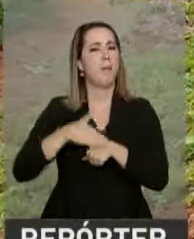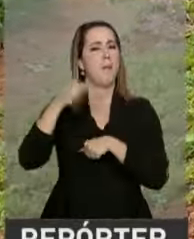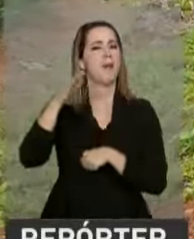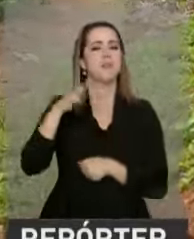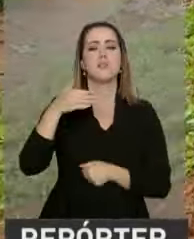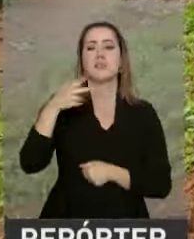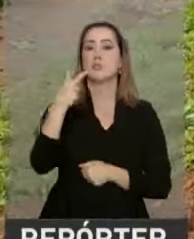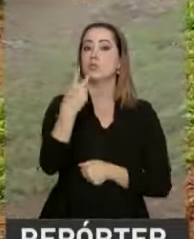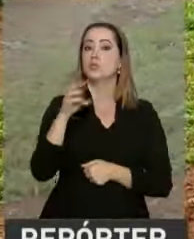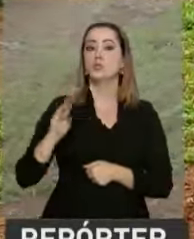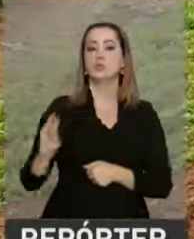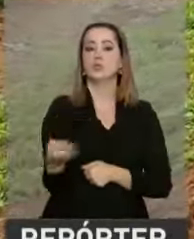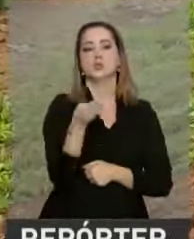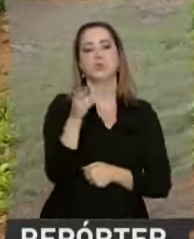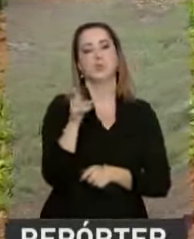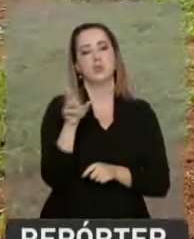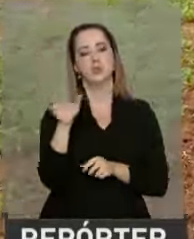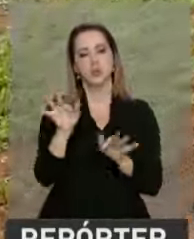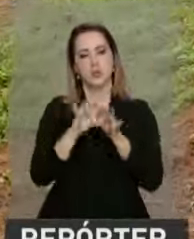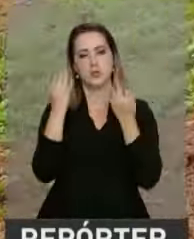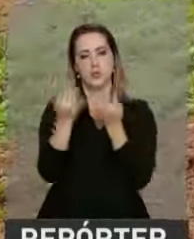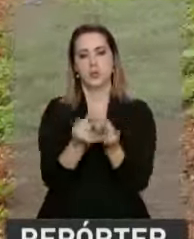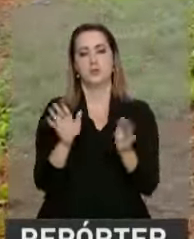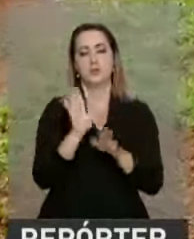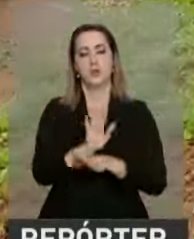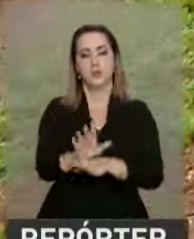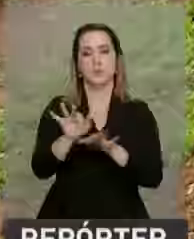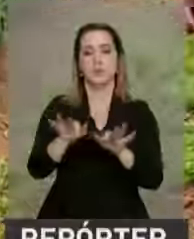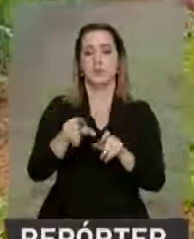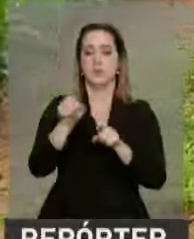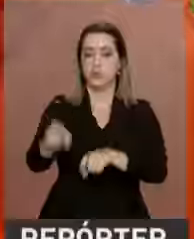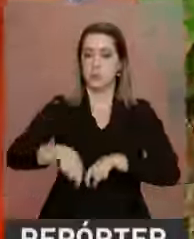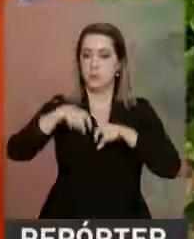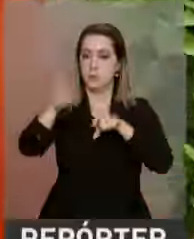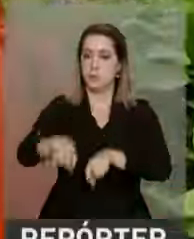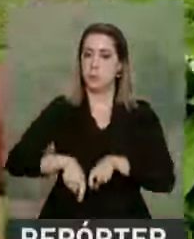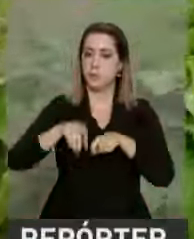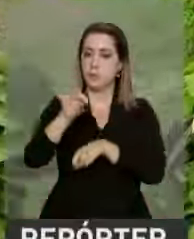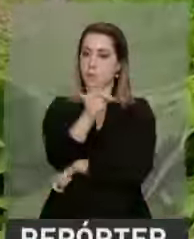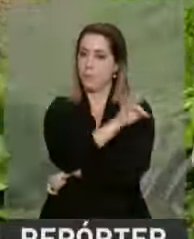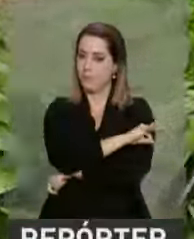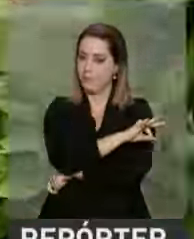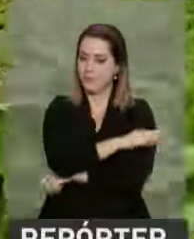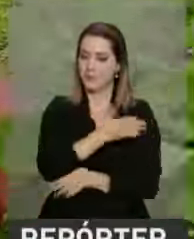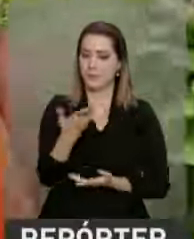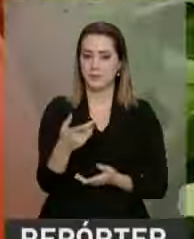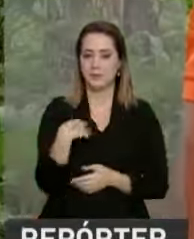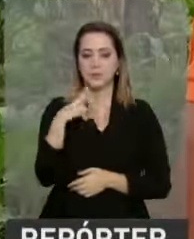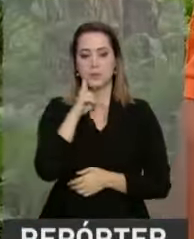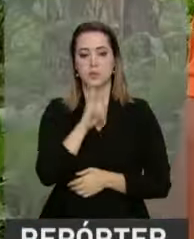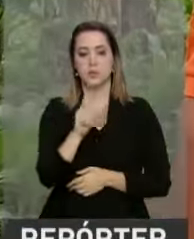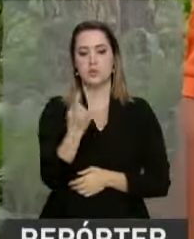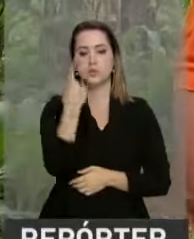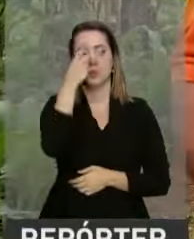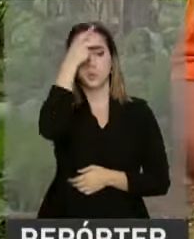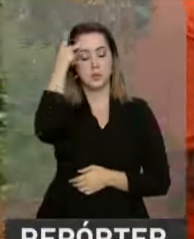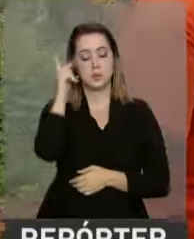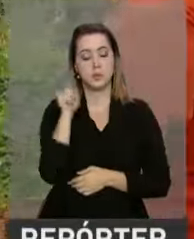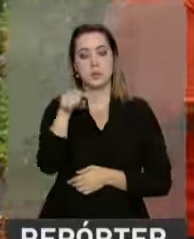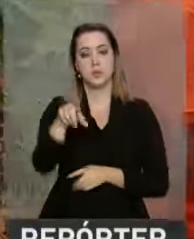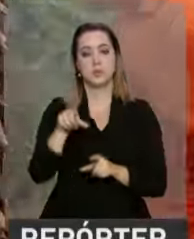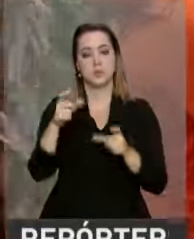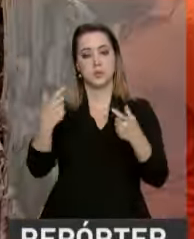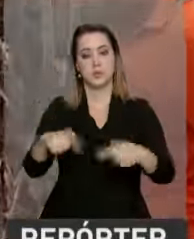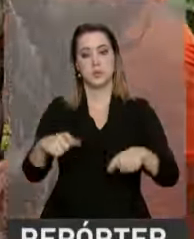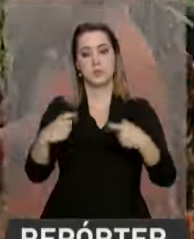200 mil famílias contam com assistência técnica e extensão rural. E a nossa equipe acompanhou o trabalho de um técnico na propriedade